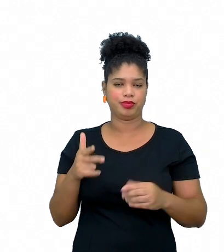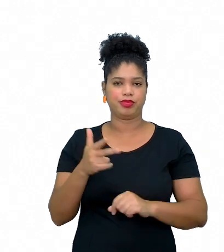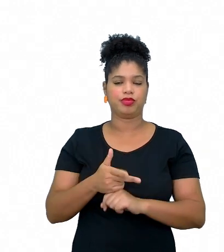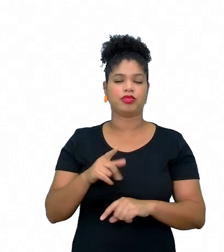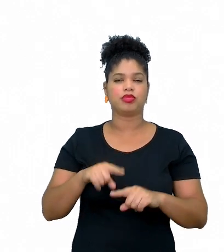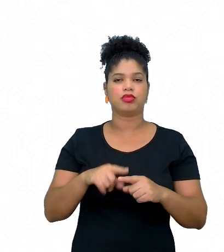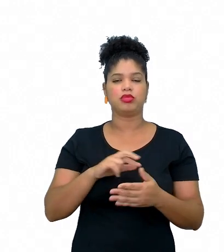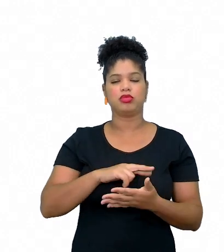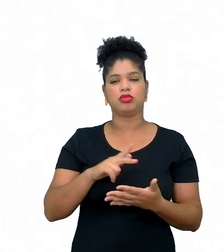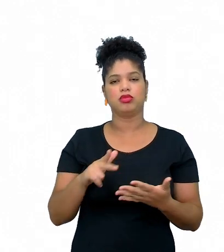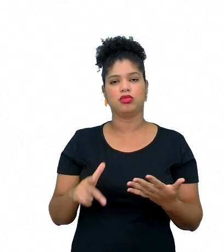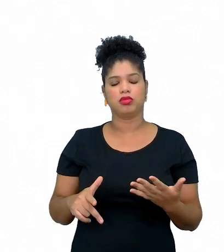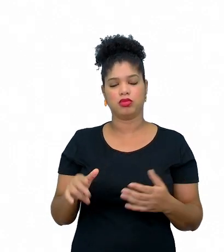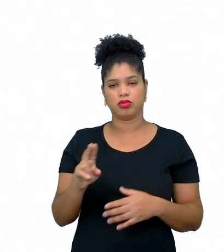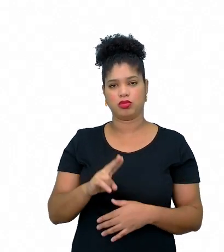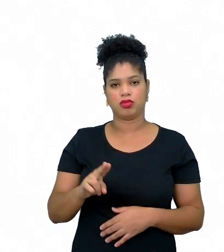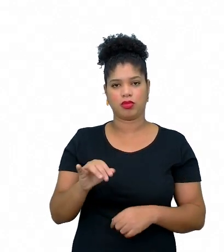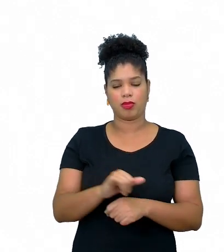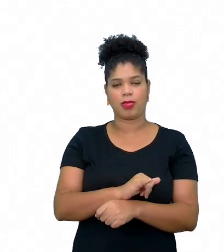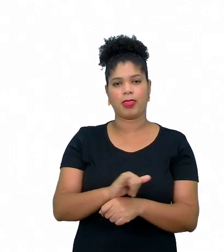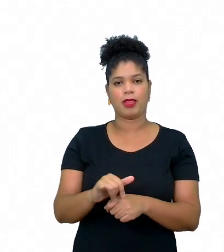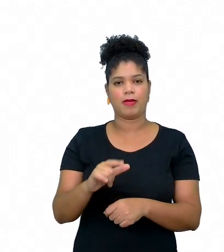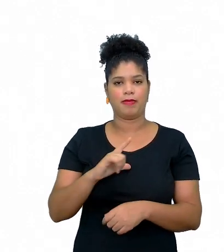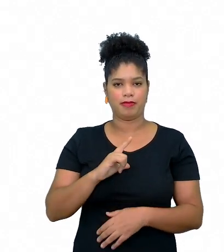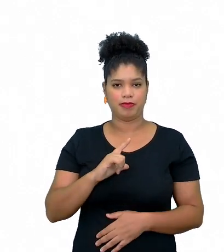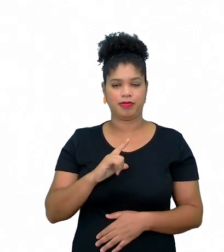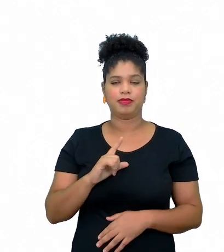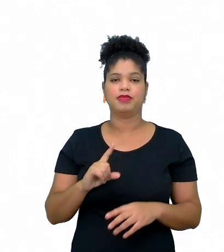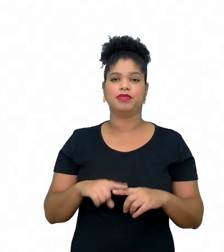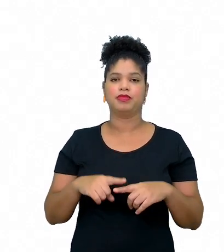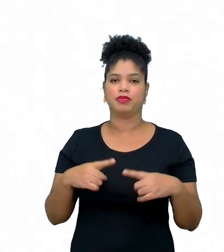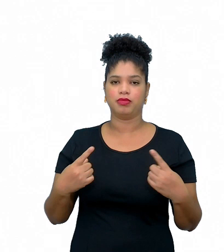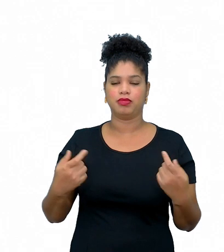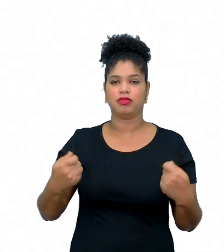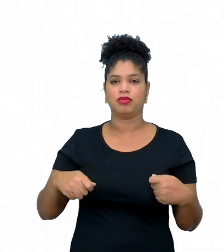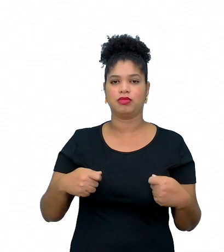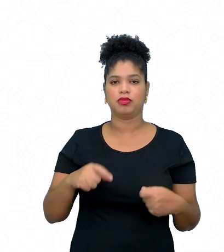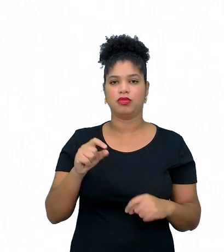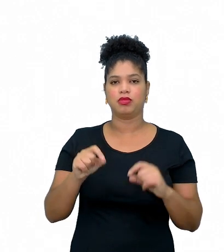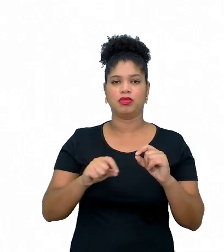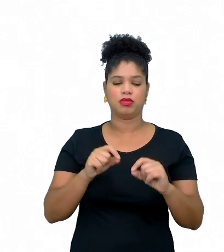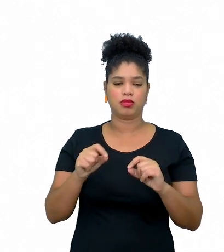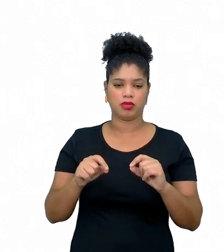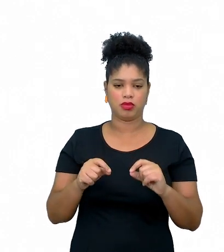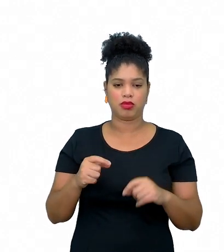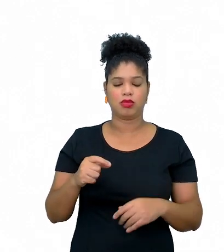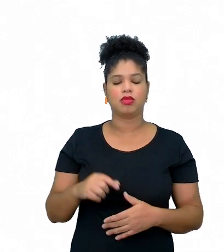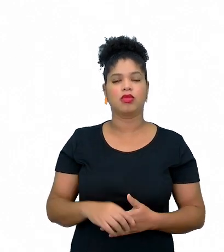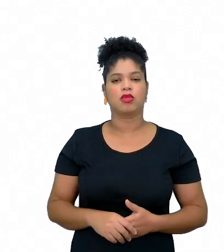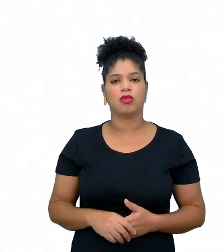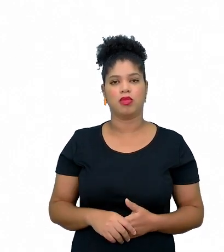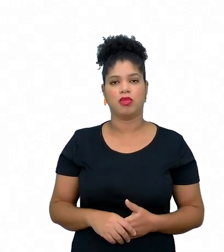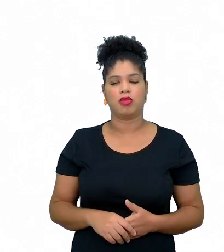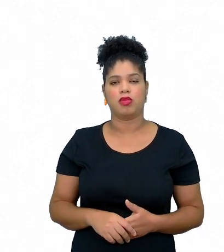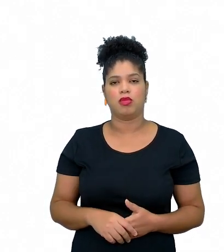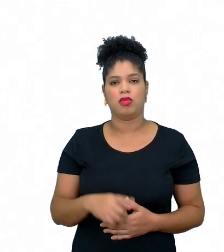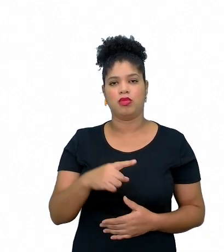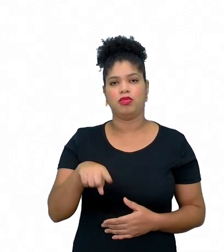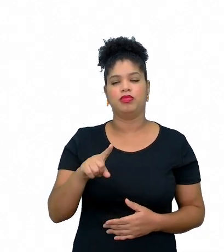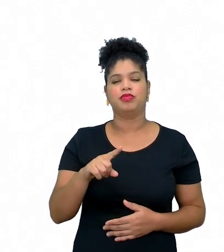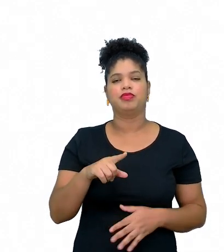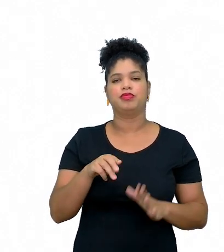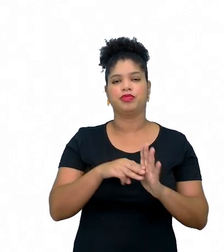vários recursos que estão disponíveis. Mas a gente tem que levar em consideração que quando você traz